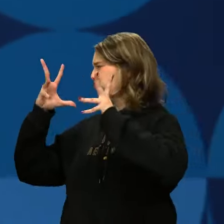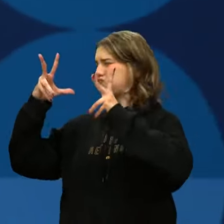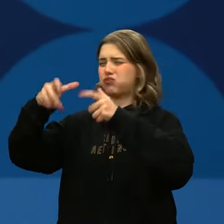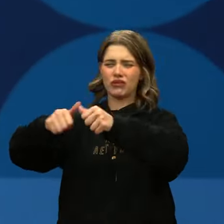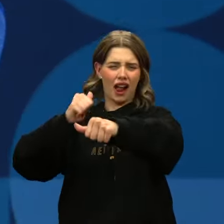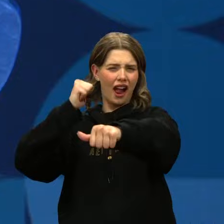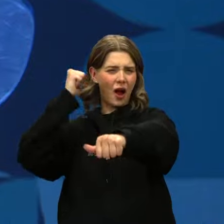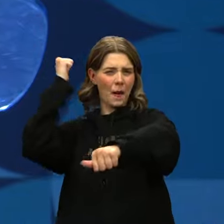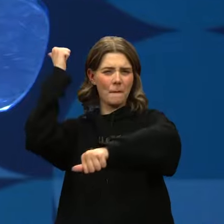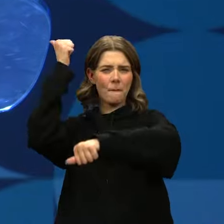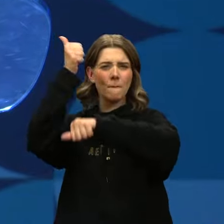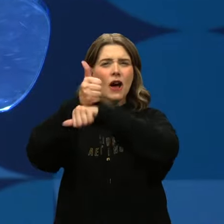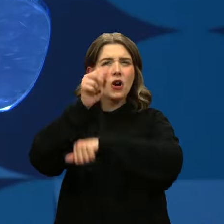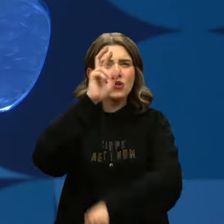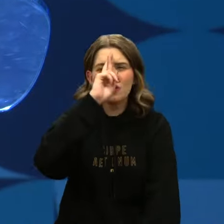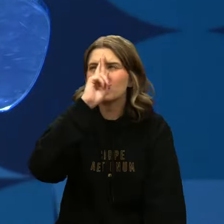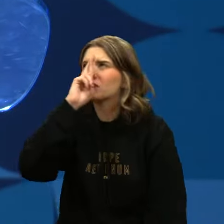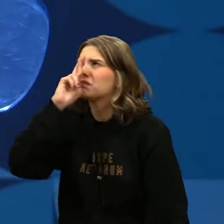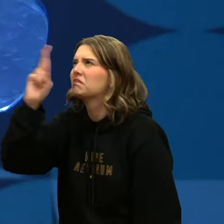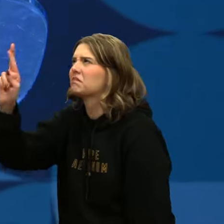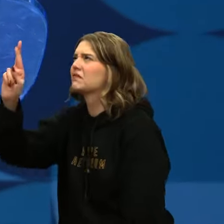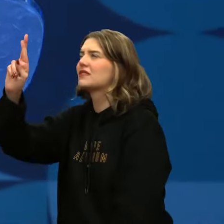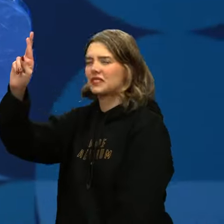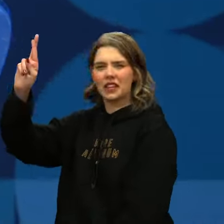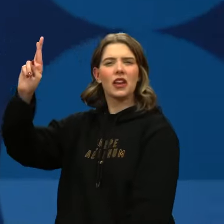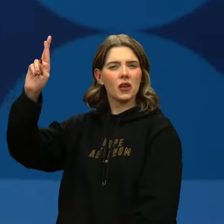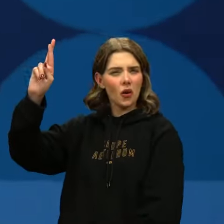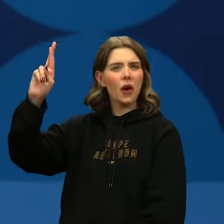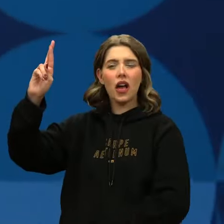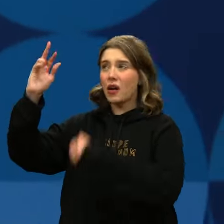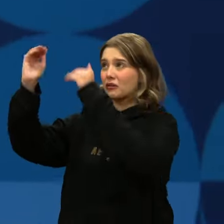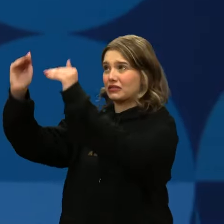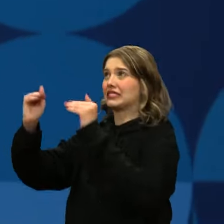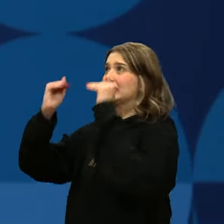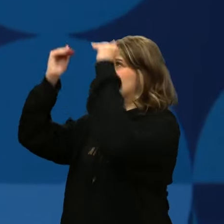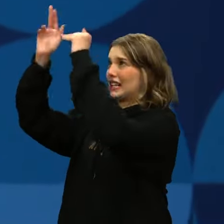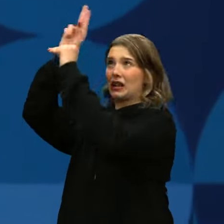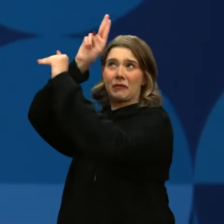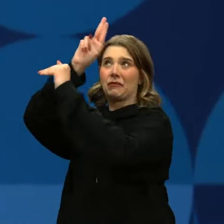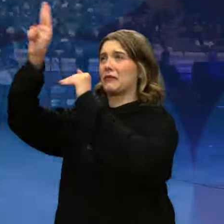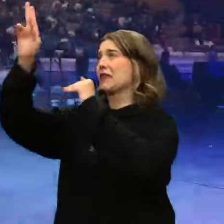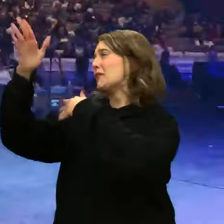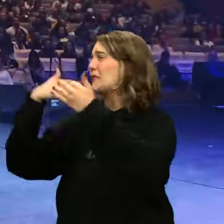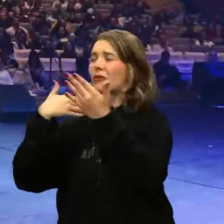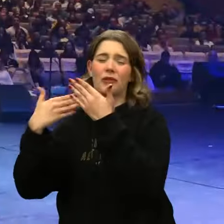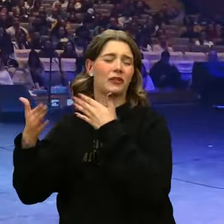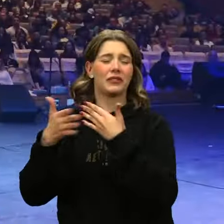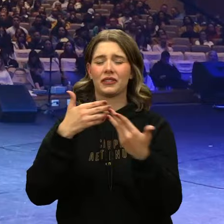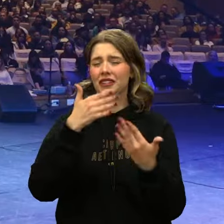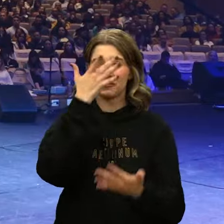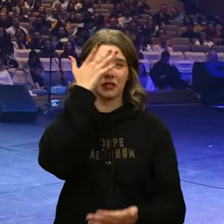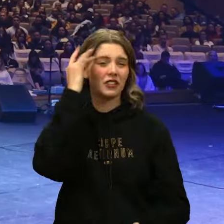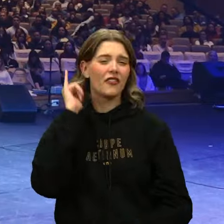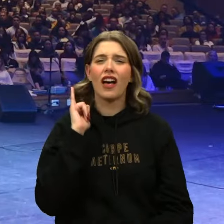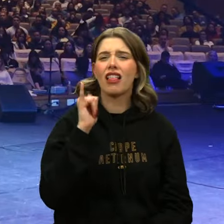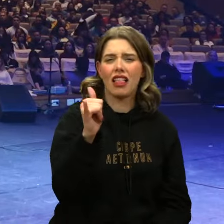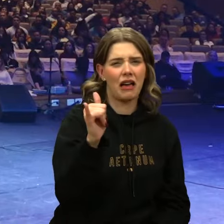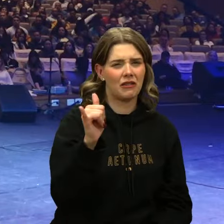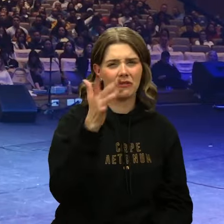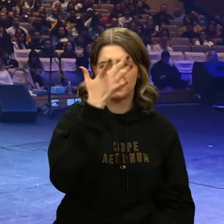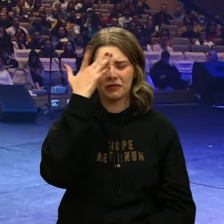Senhor é aquele que tem o nome maior do que todos os nomes. Não importa o que falaram para você, não importa quem está vindo contra você